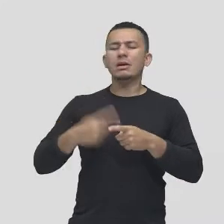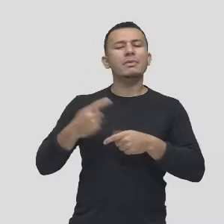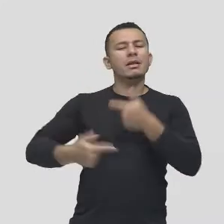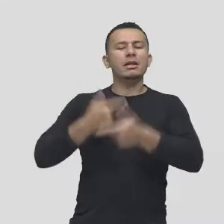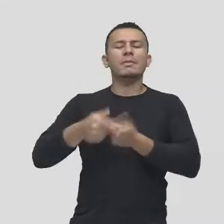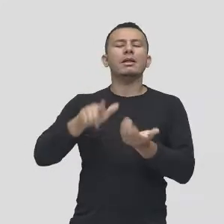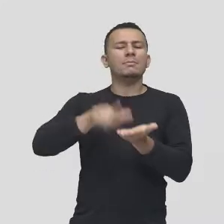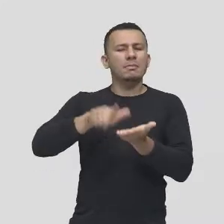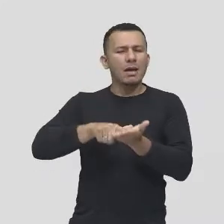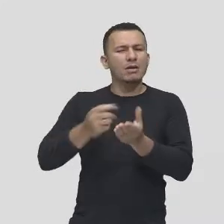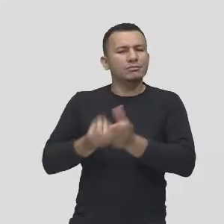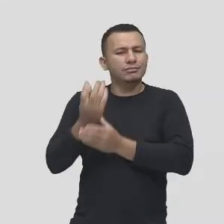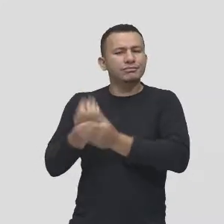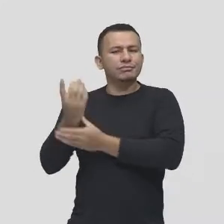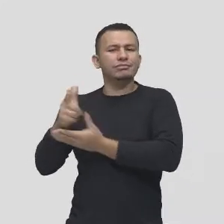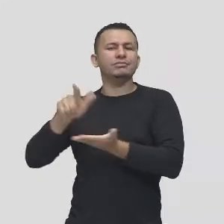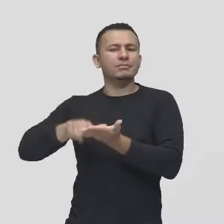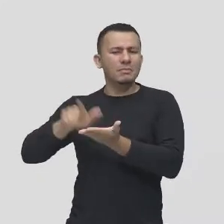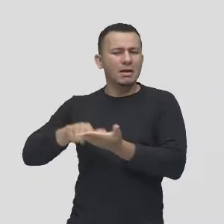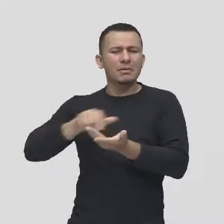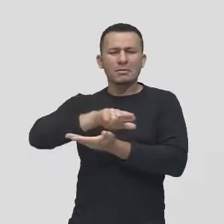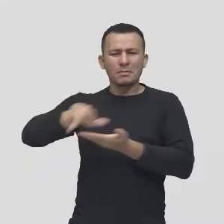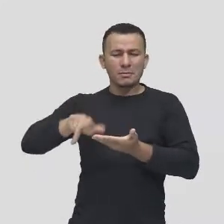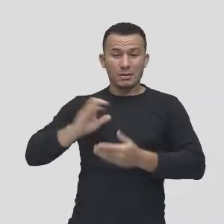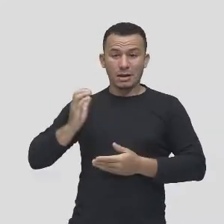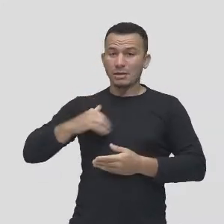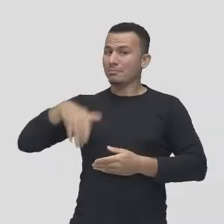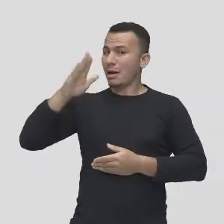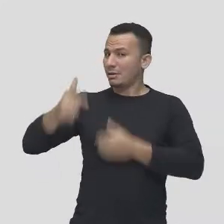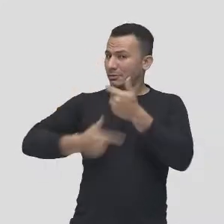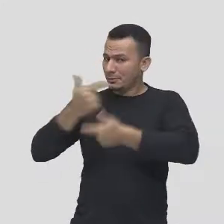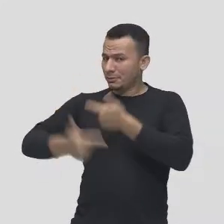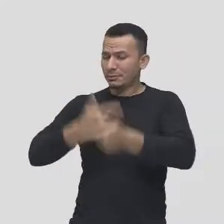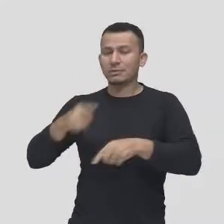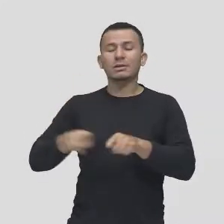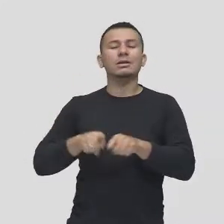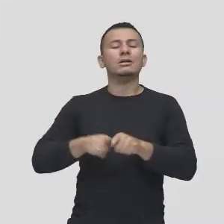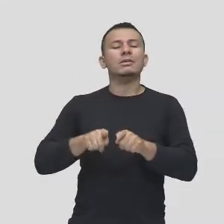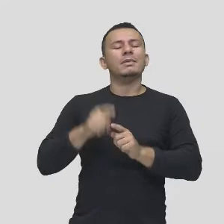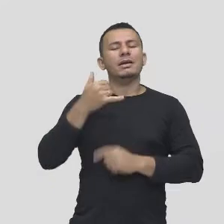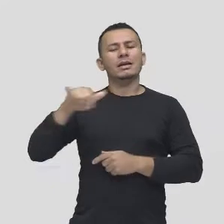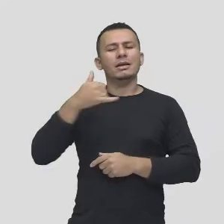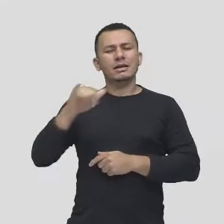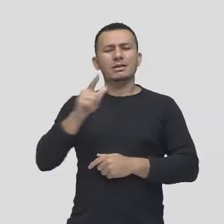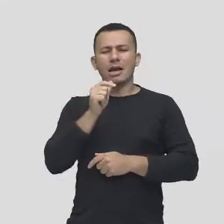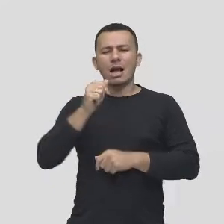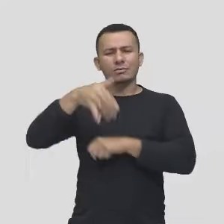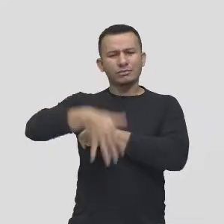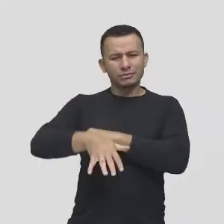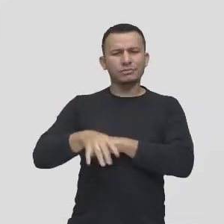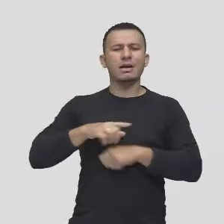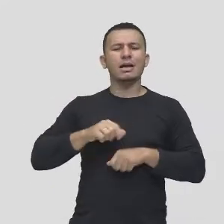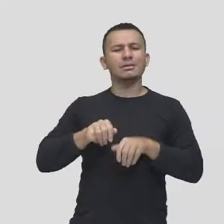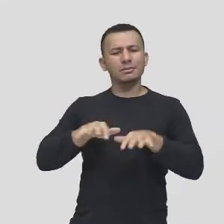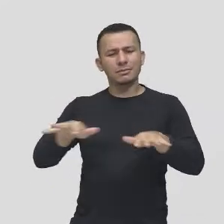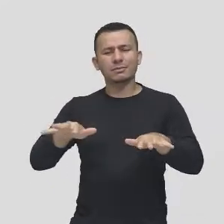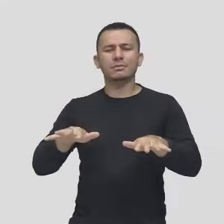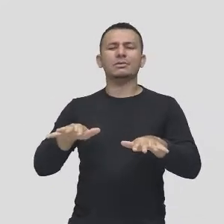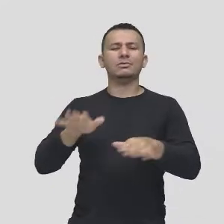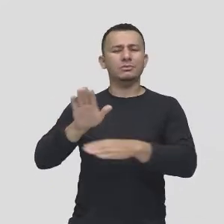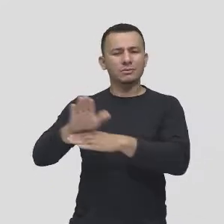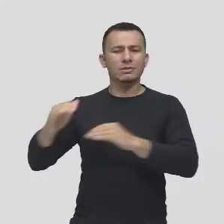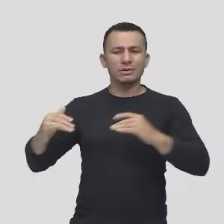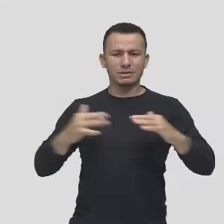é um dos grandes produtores mundiais nesse sentido e a energia hidrelétrica para gerar energia lá para as cidades também é muito forte. O